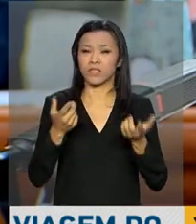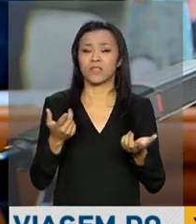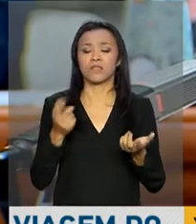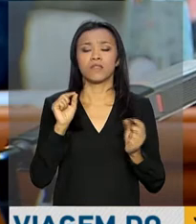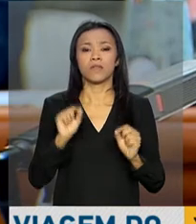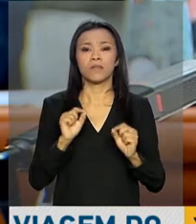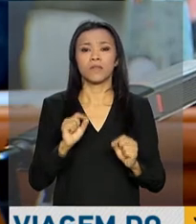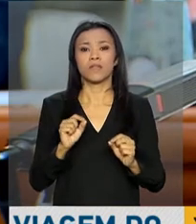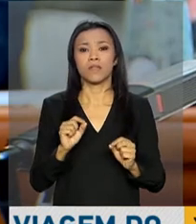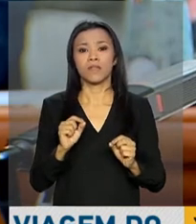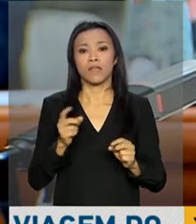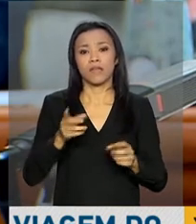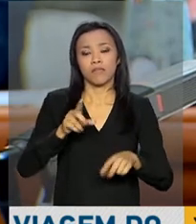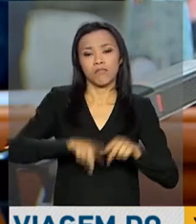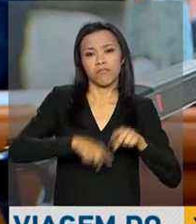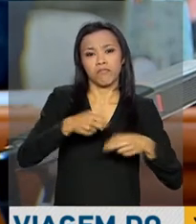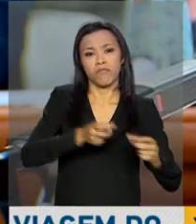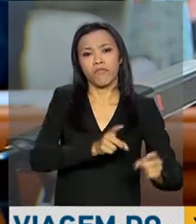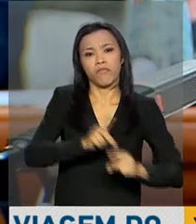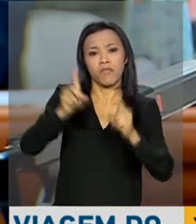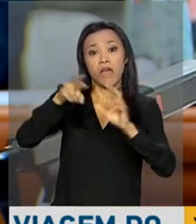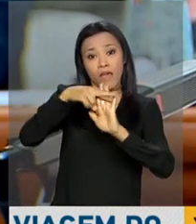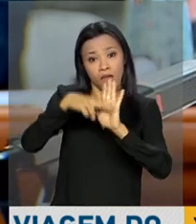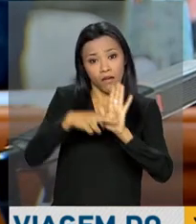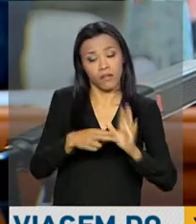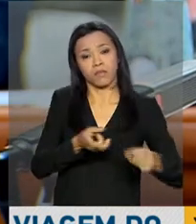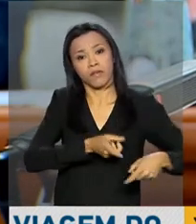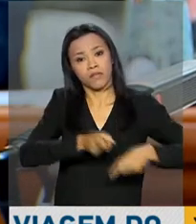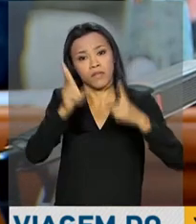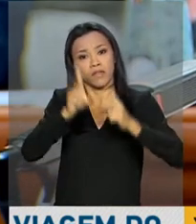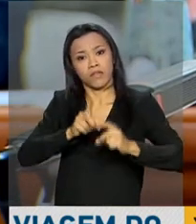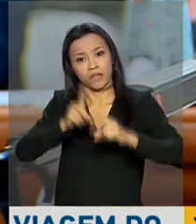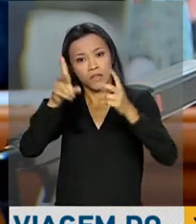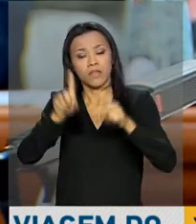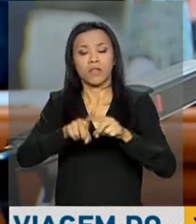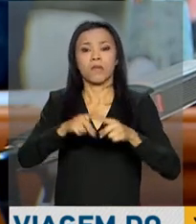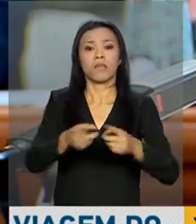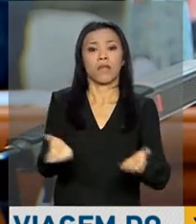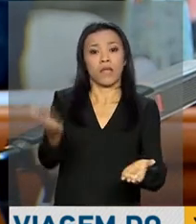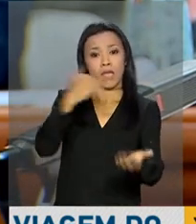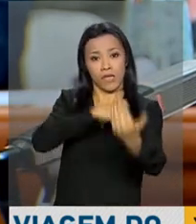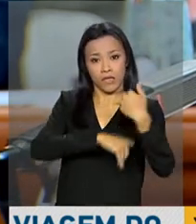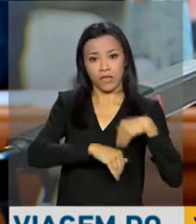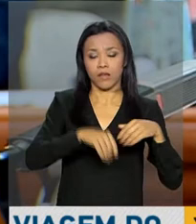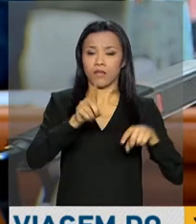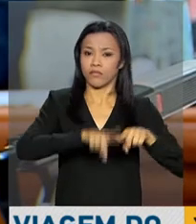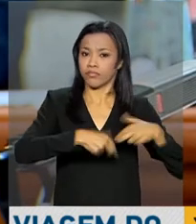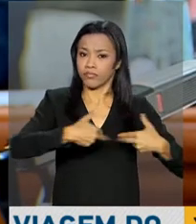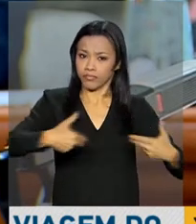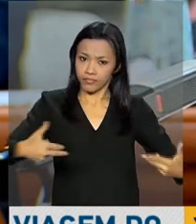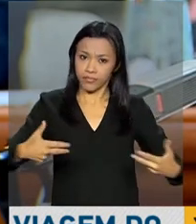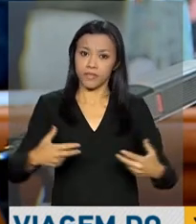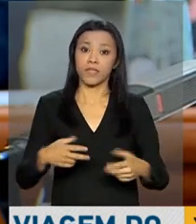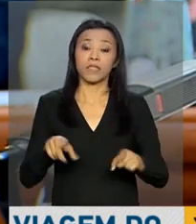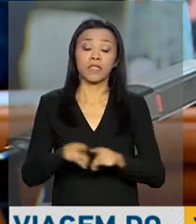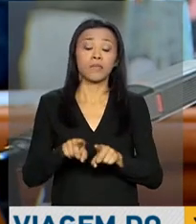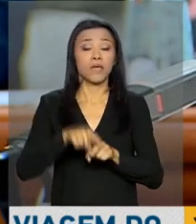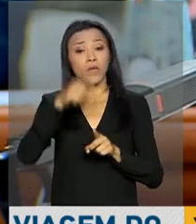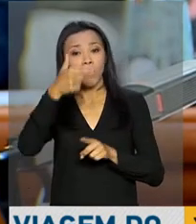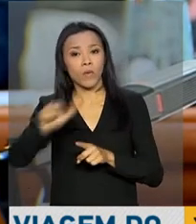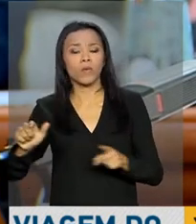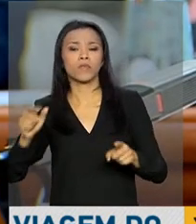exportação e importação. Precisamos, talvez, dar mais agilidade aos trâmites